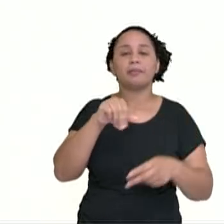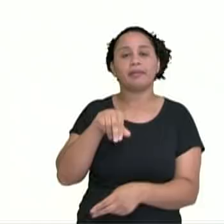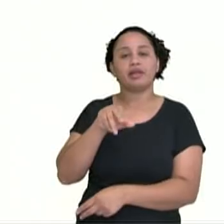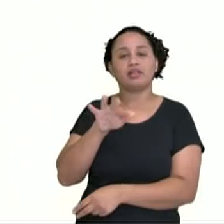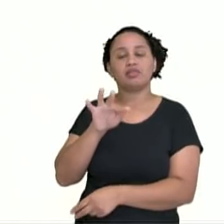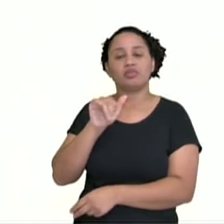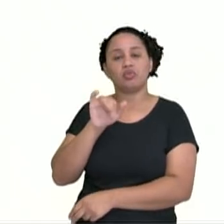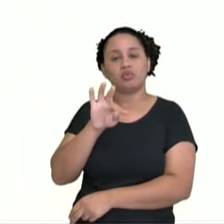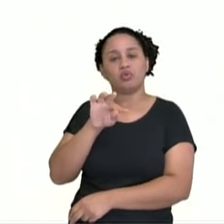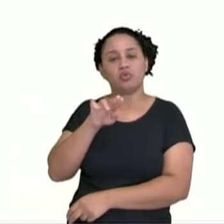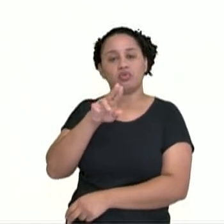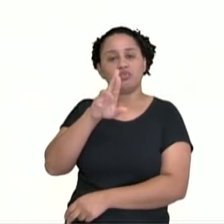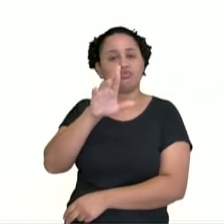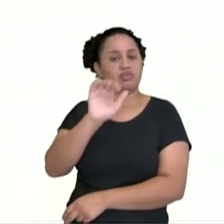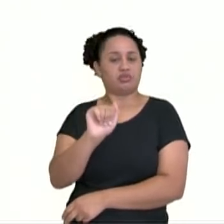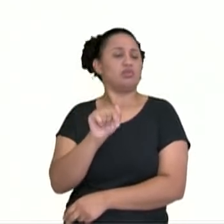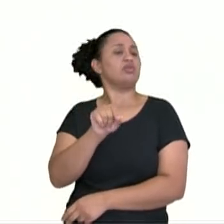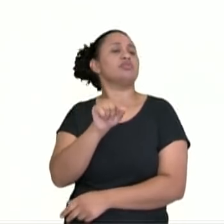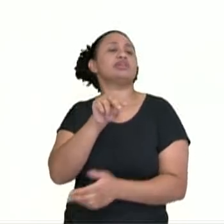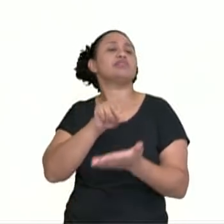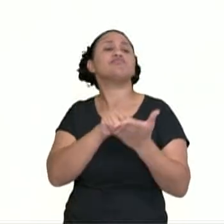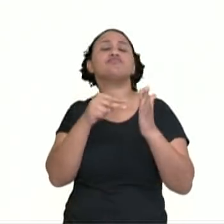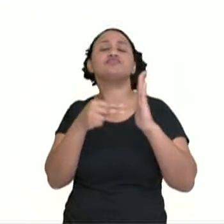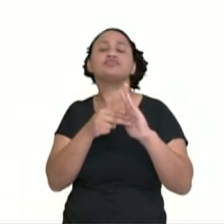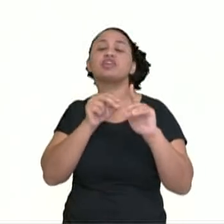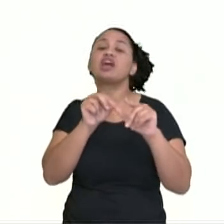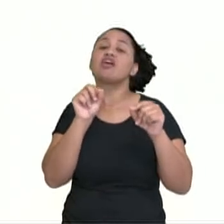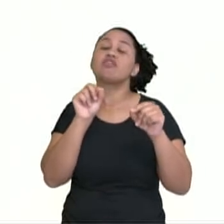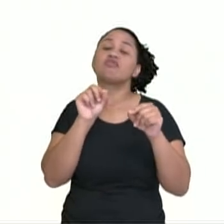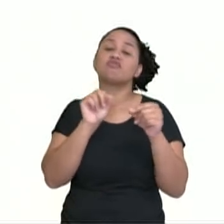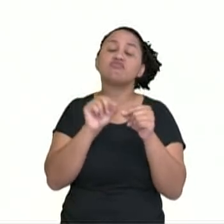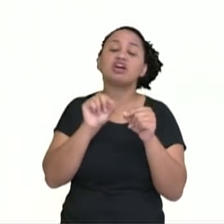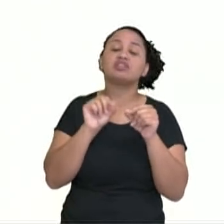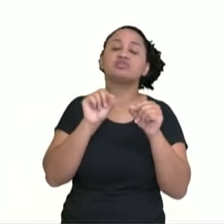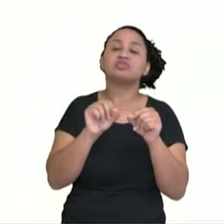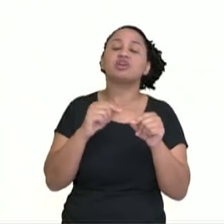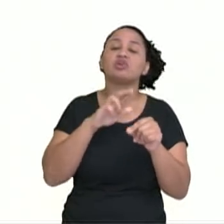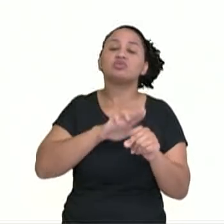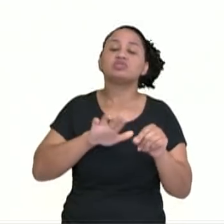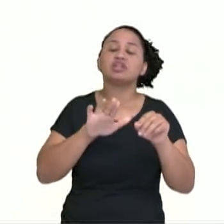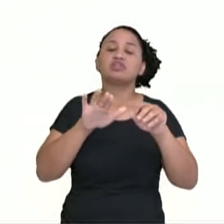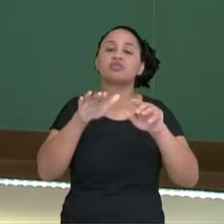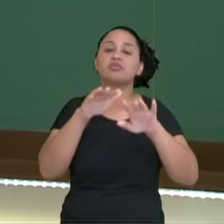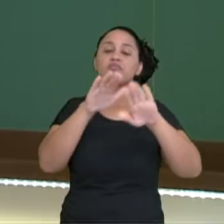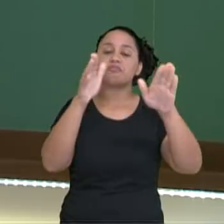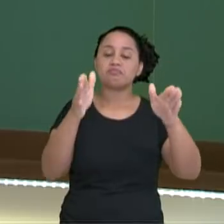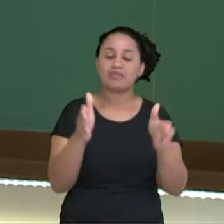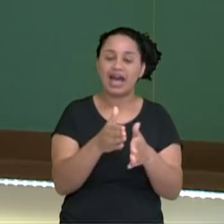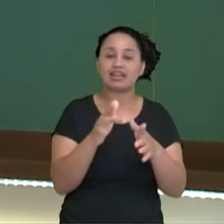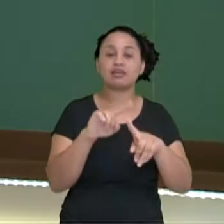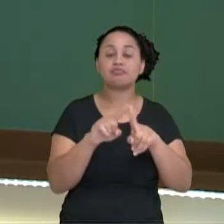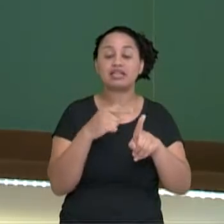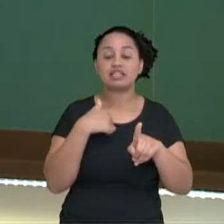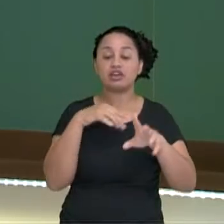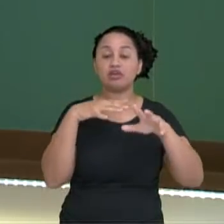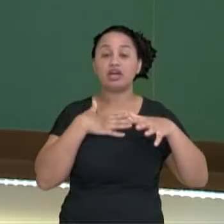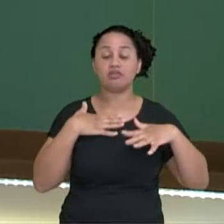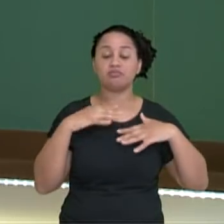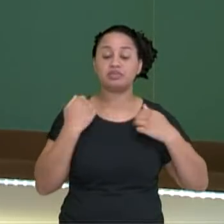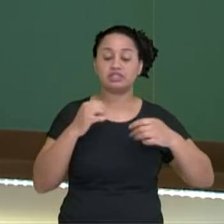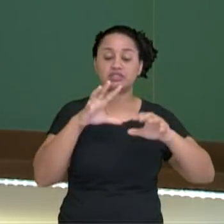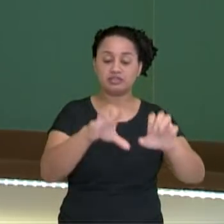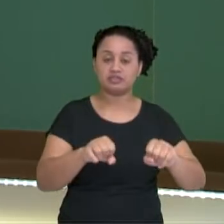manufatura, gente, ele é um trabalho que ele vai ser realizado com o uso de máquinas manuais. Então, a gente já vai